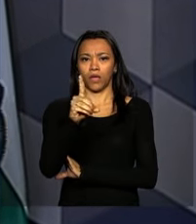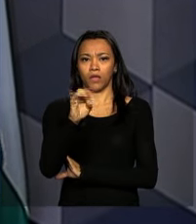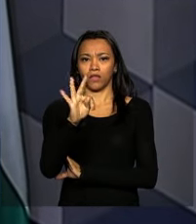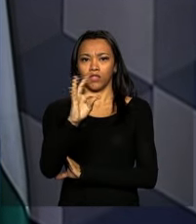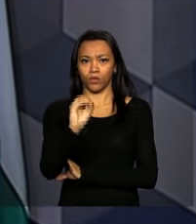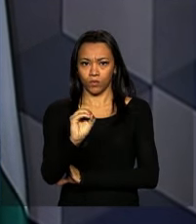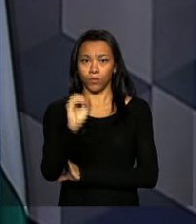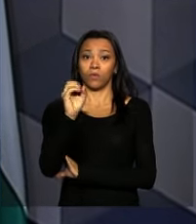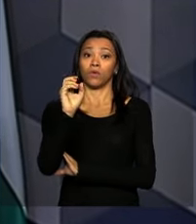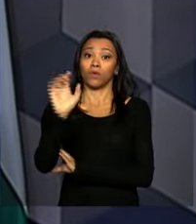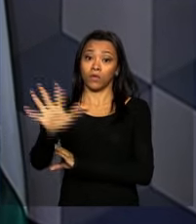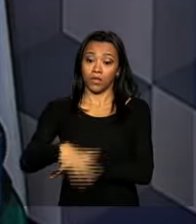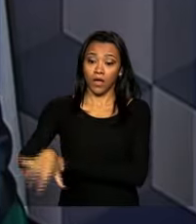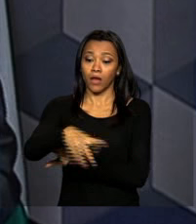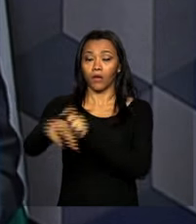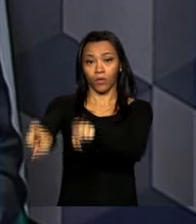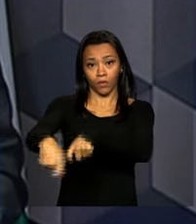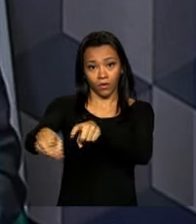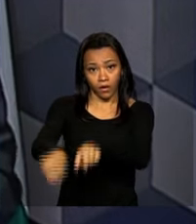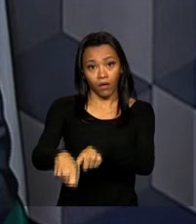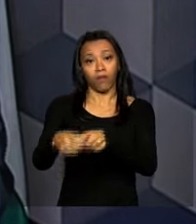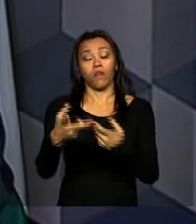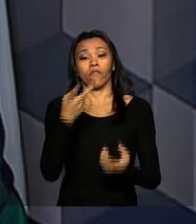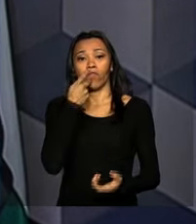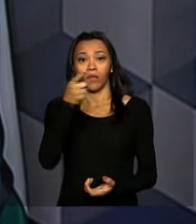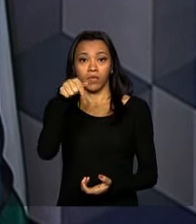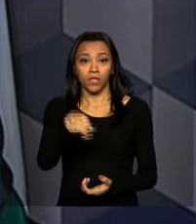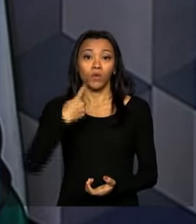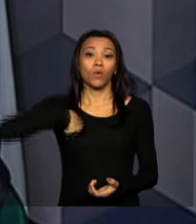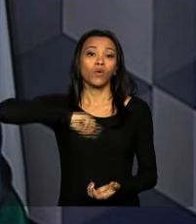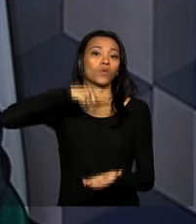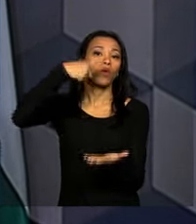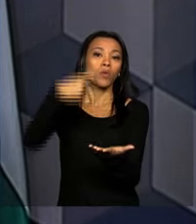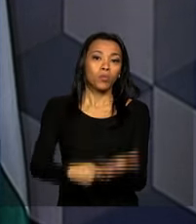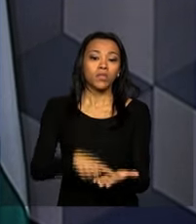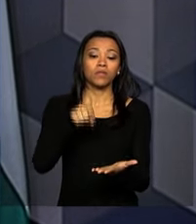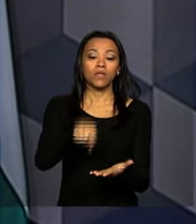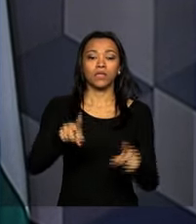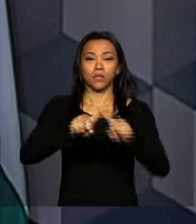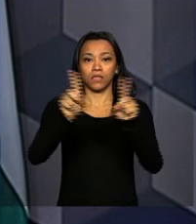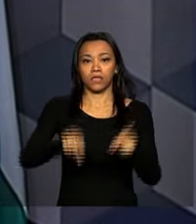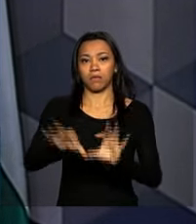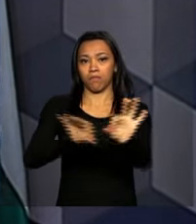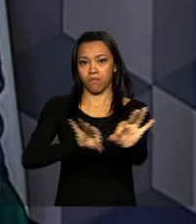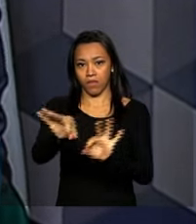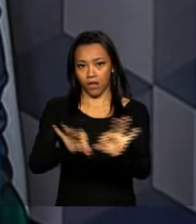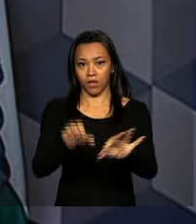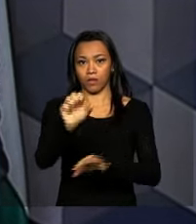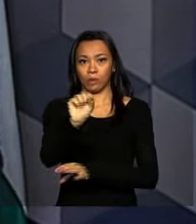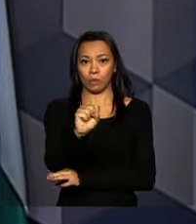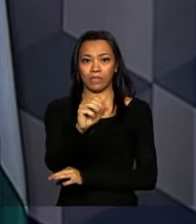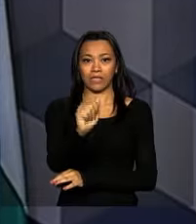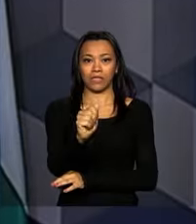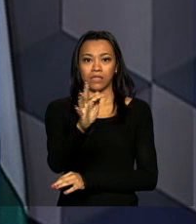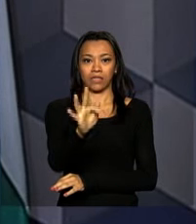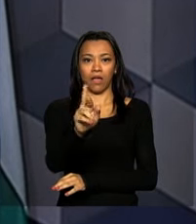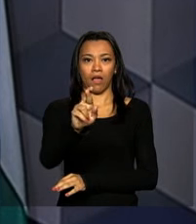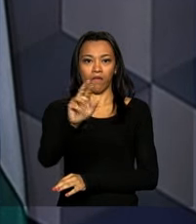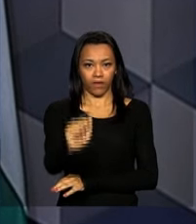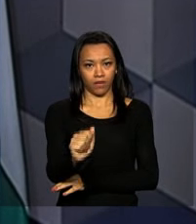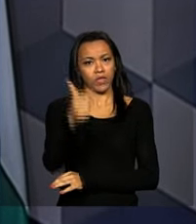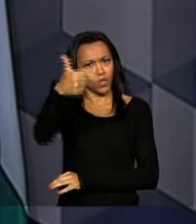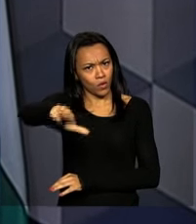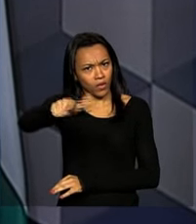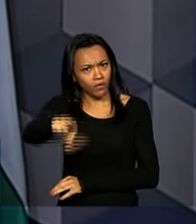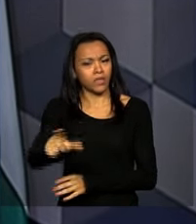com o financiamento desse Plano Safra. E vamos, mais uma vez, com certeza, numa